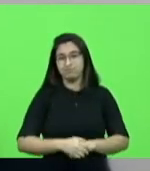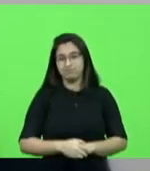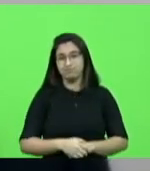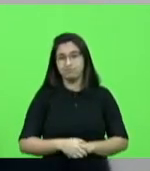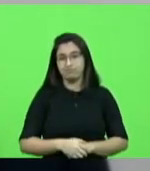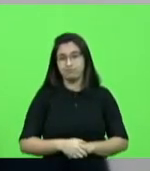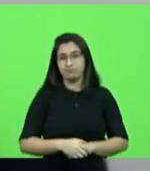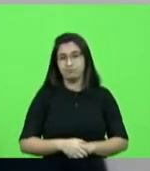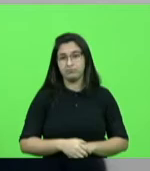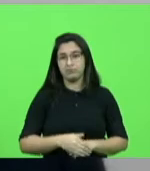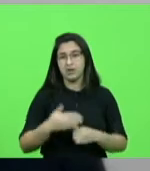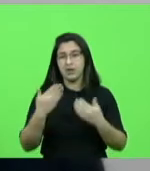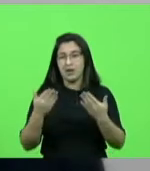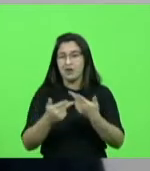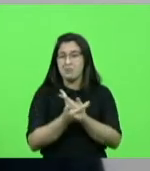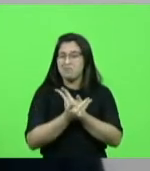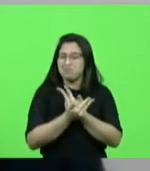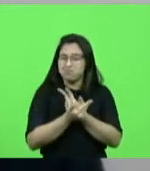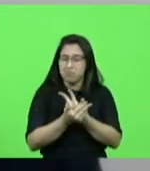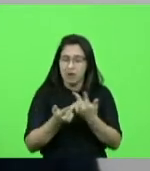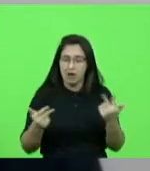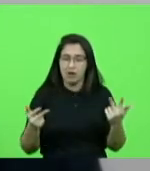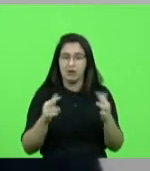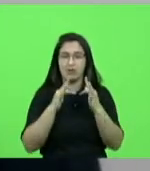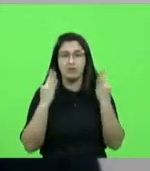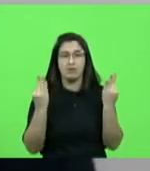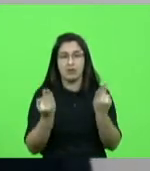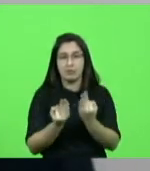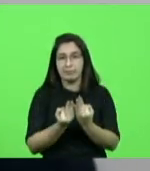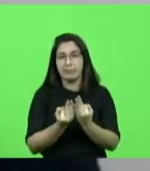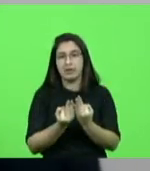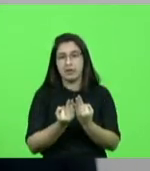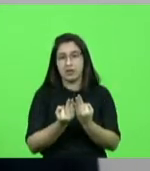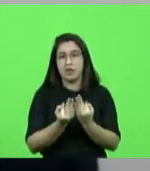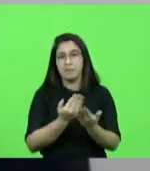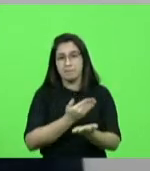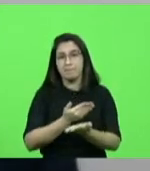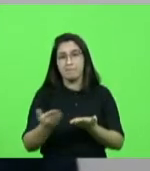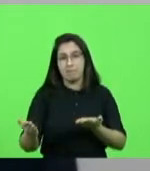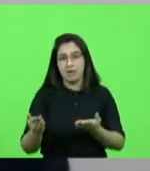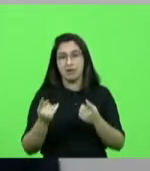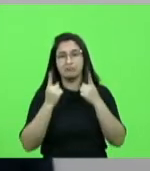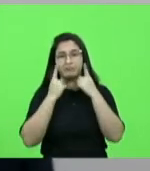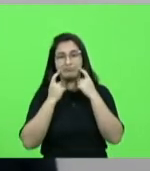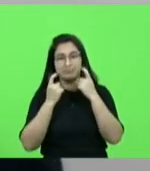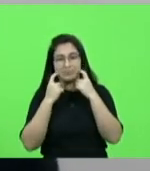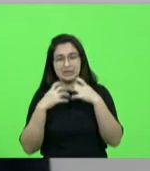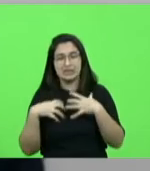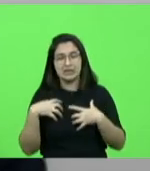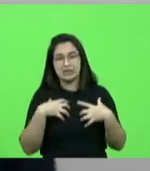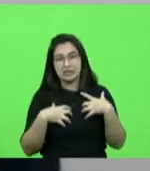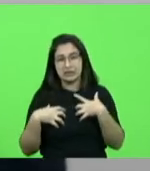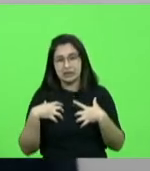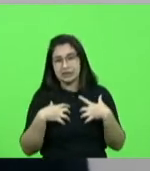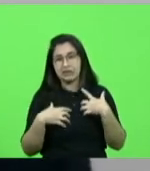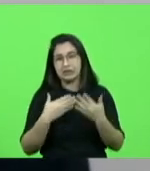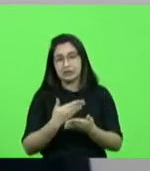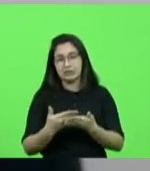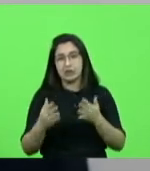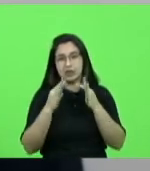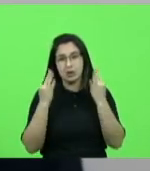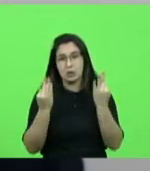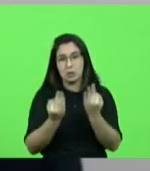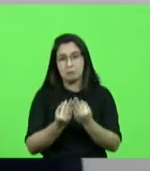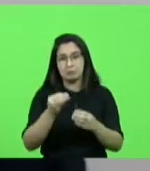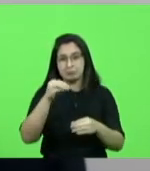são milhões de famílias desfeitas e milhões de pessoas que choram pela perda de um ente querido.